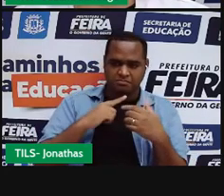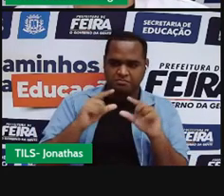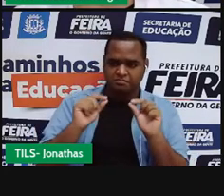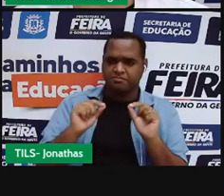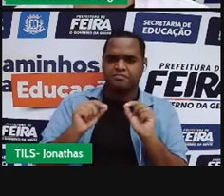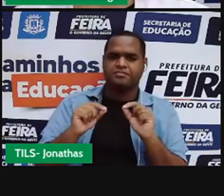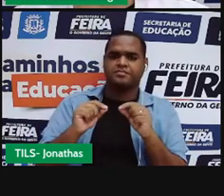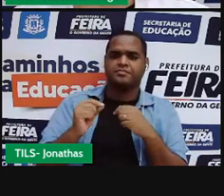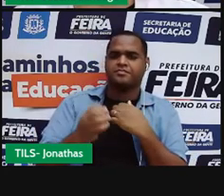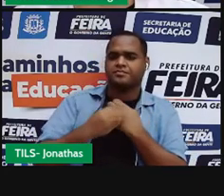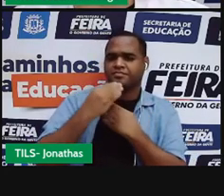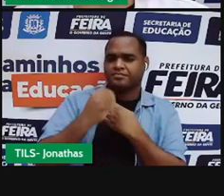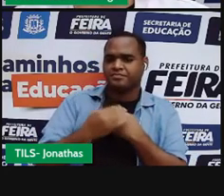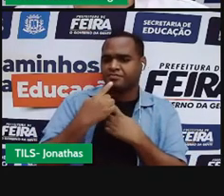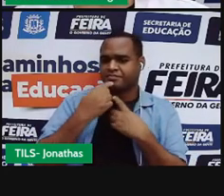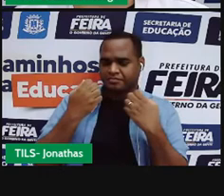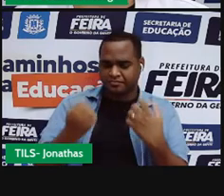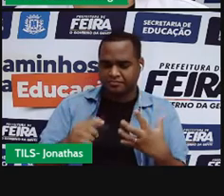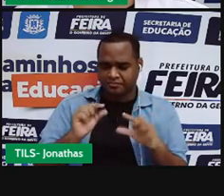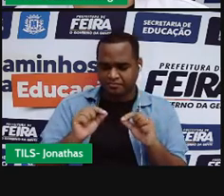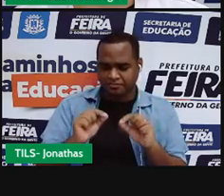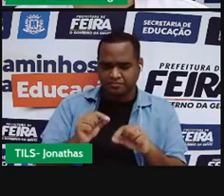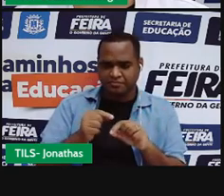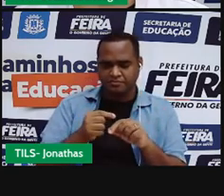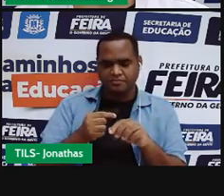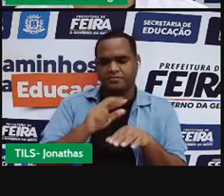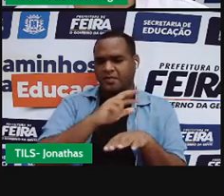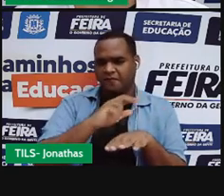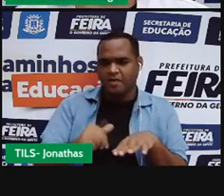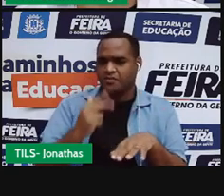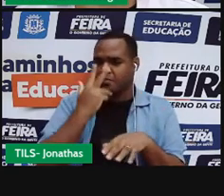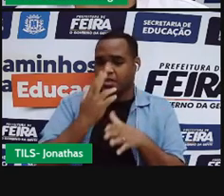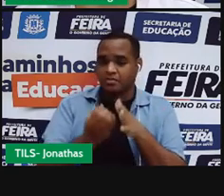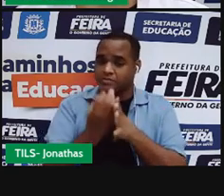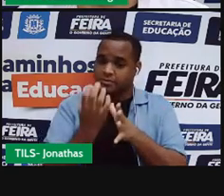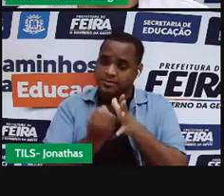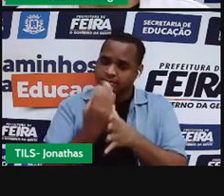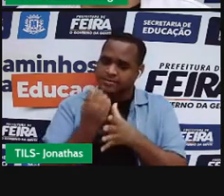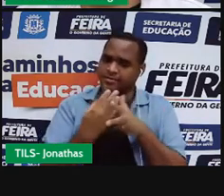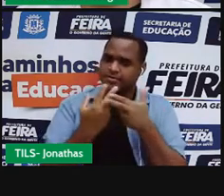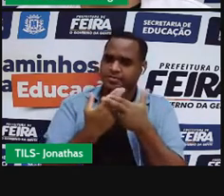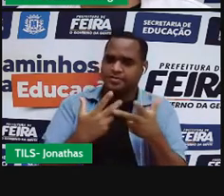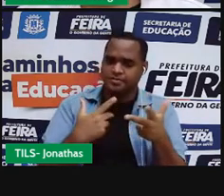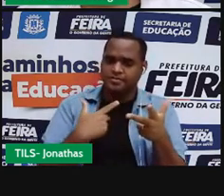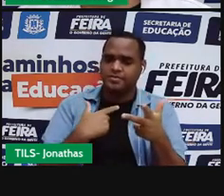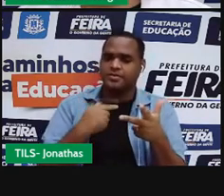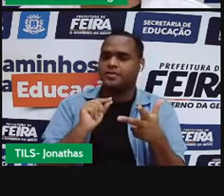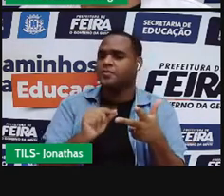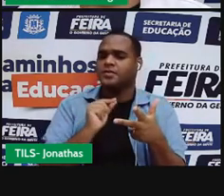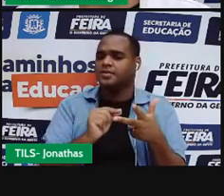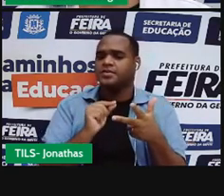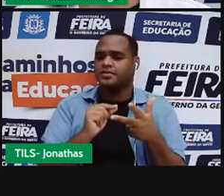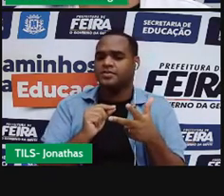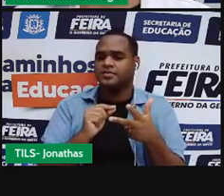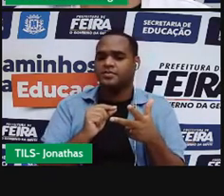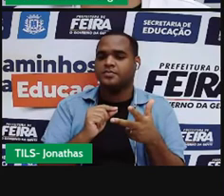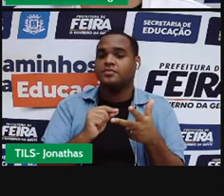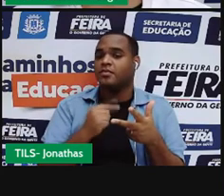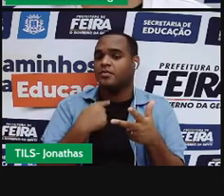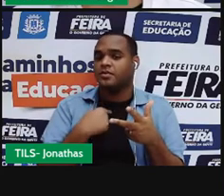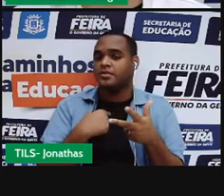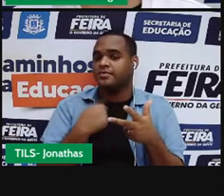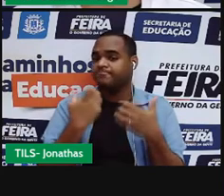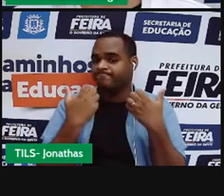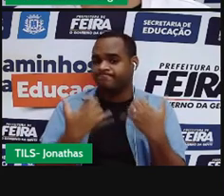esse protocolo de como são fabricadas as vacinas, e agora vamos lá, a gente já falou muito sobre essas